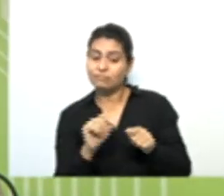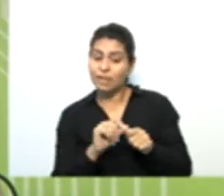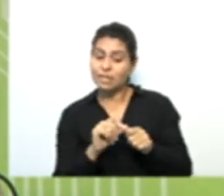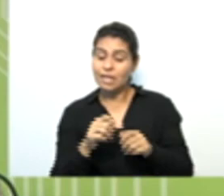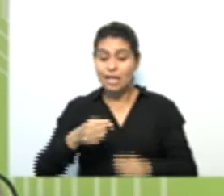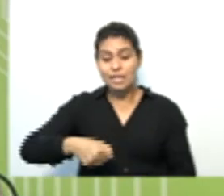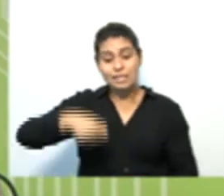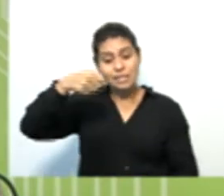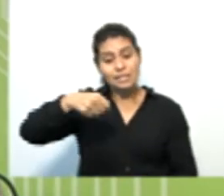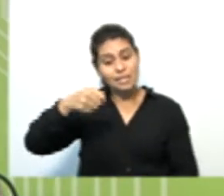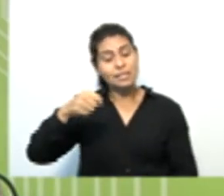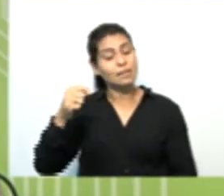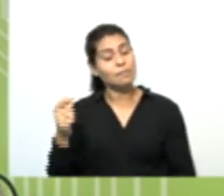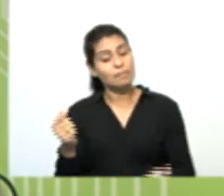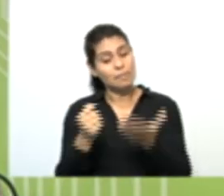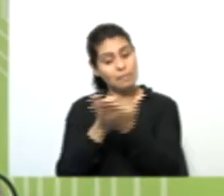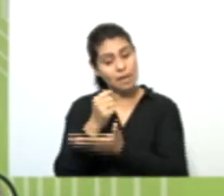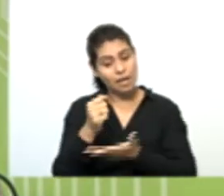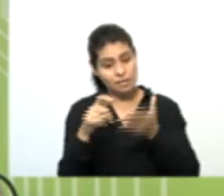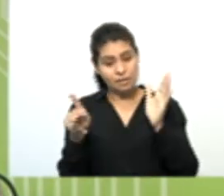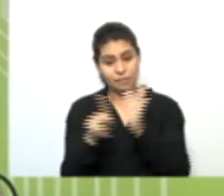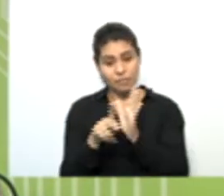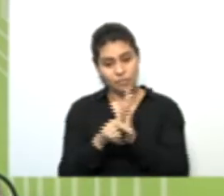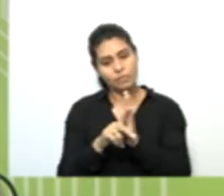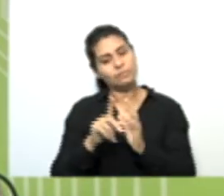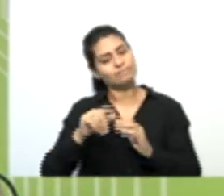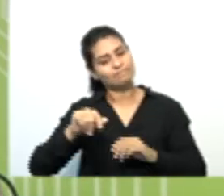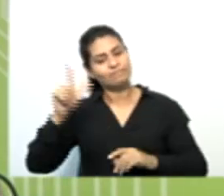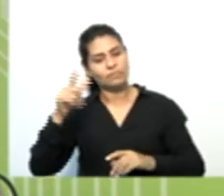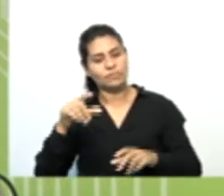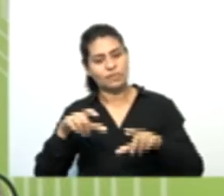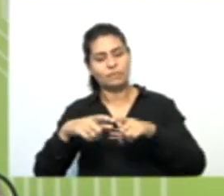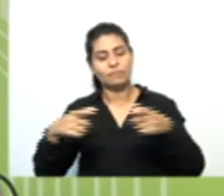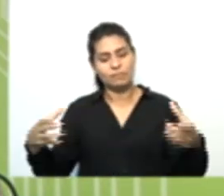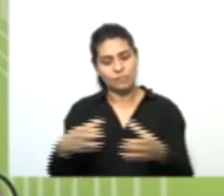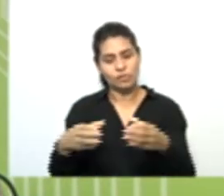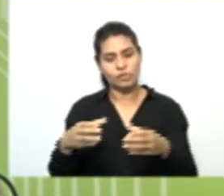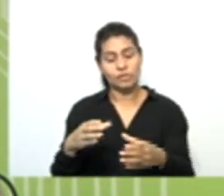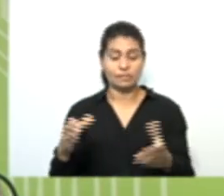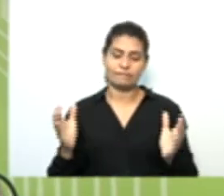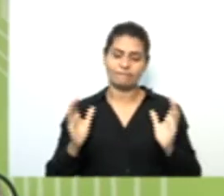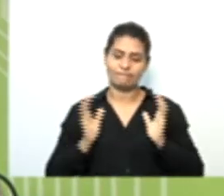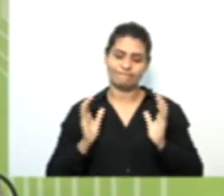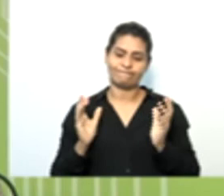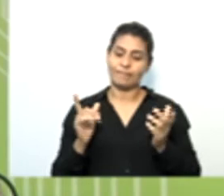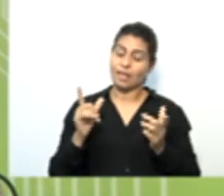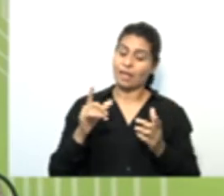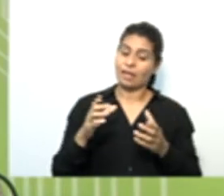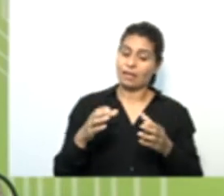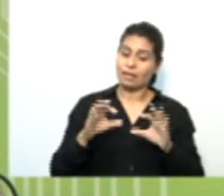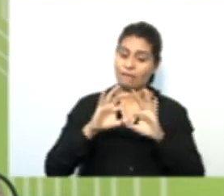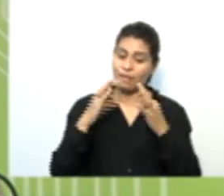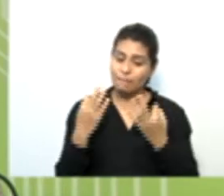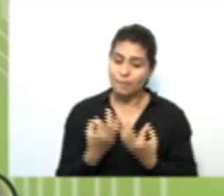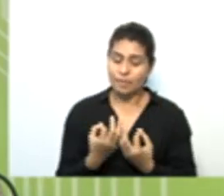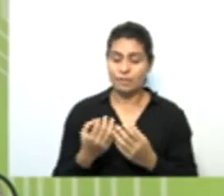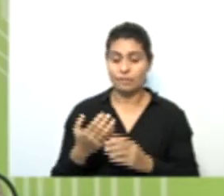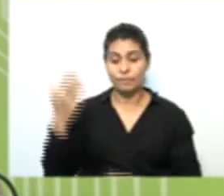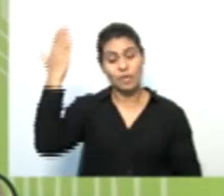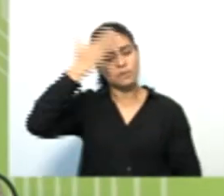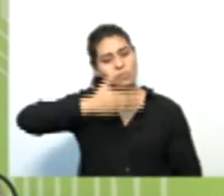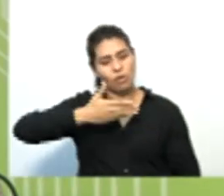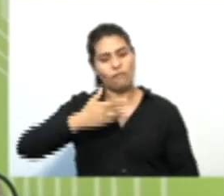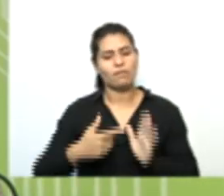cesta básica do brasileiro vem, em sua maior parte, da agricultura familiar. Então, isso tem sido reconhecido, isso